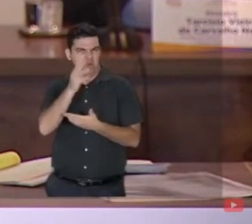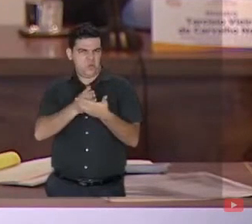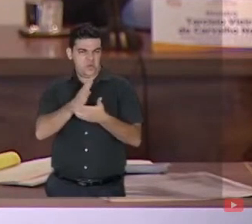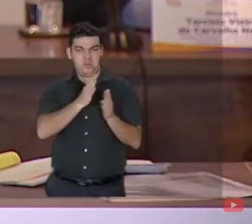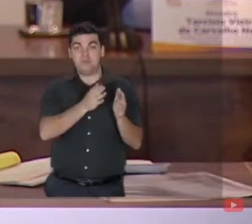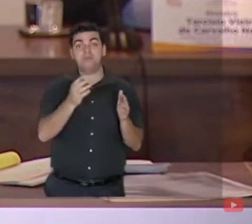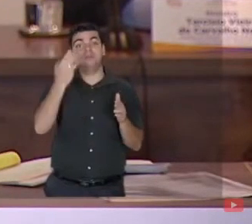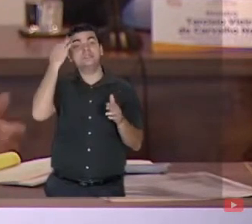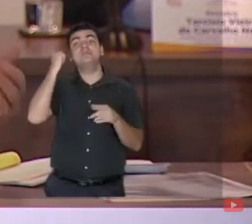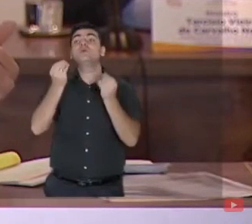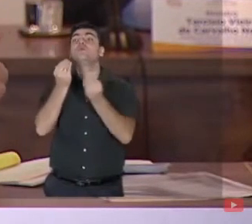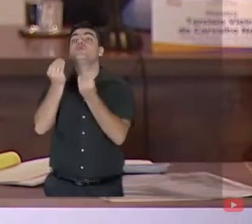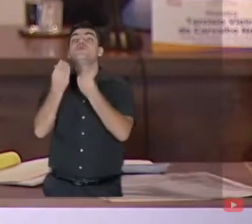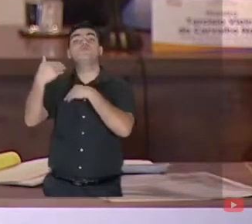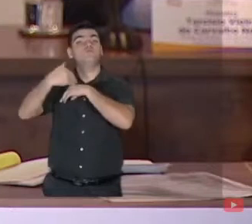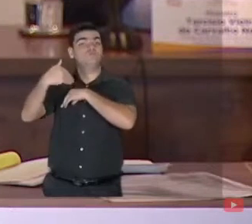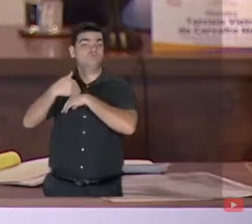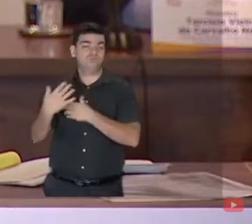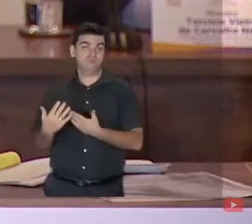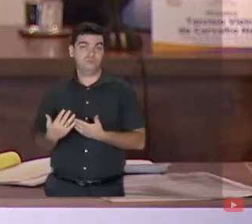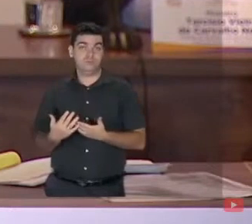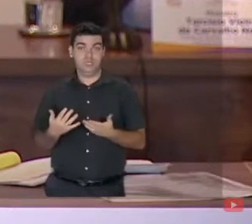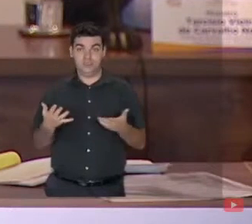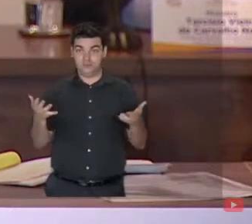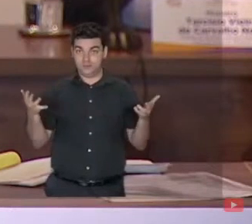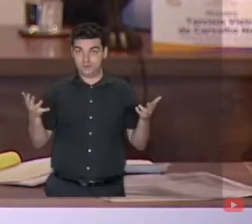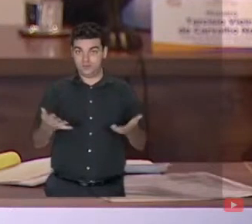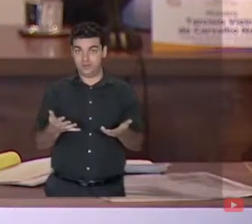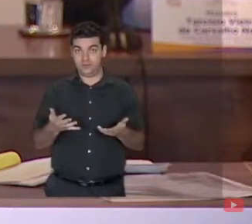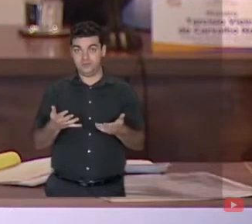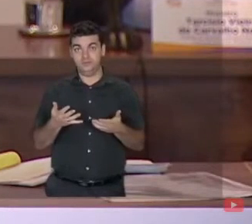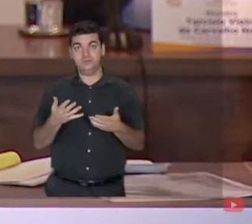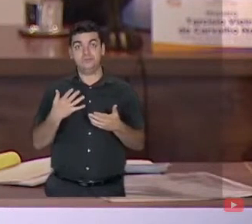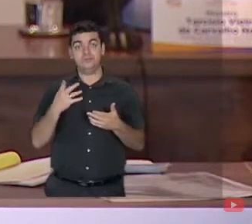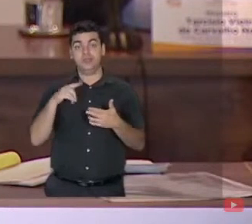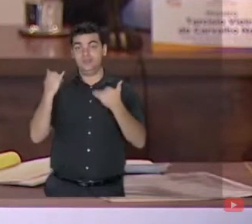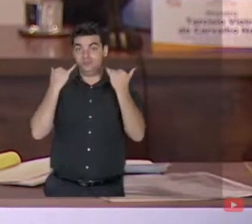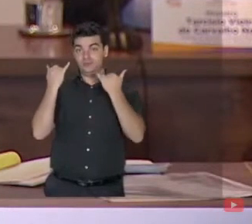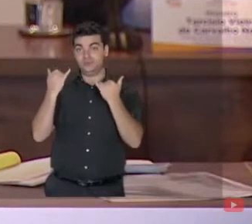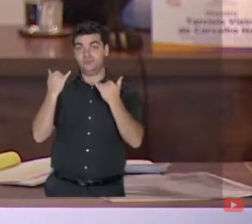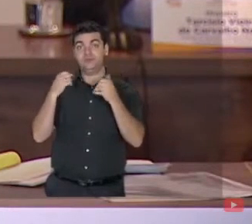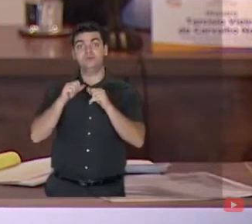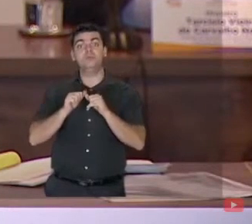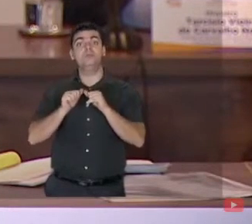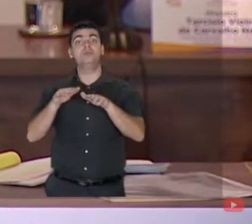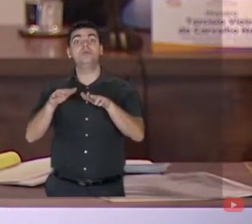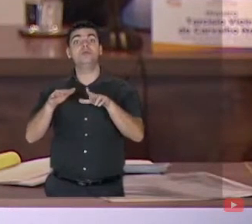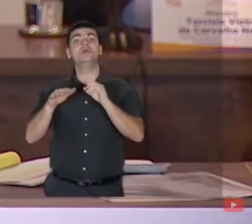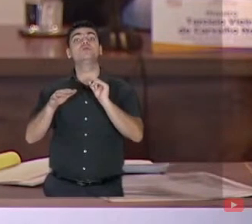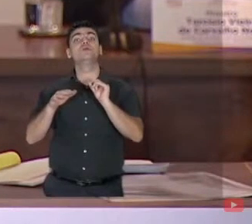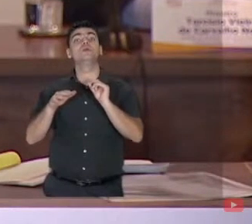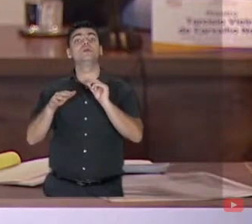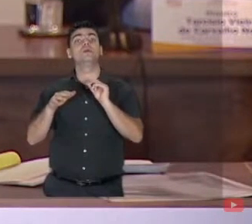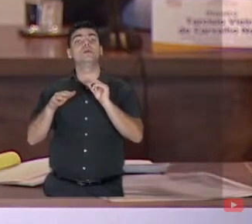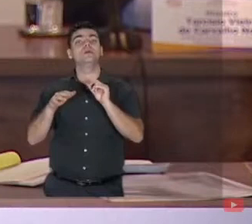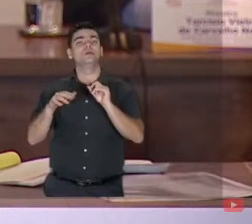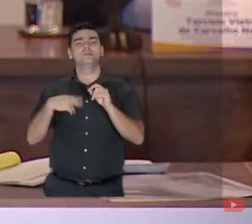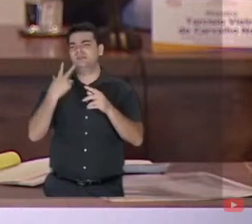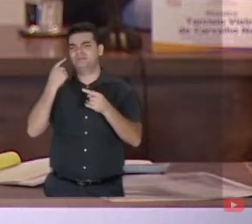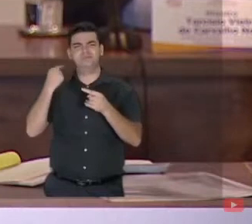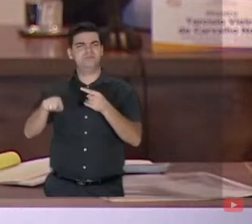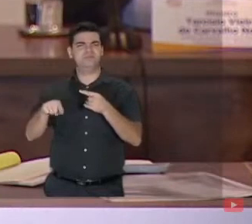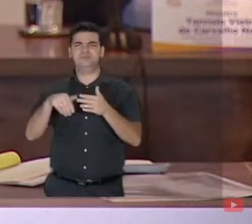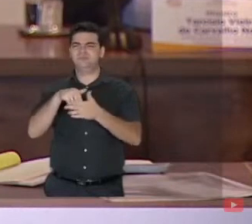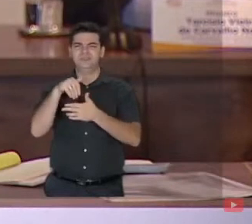itinerário, e o que se apurou até agora é que as informações vazadas eram totalmente irrelevantes.